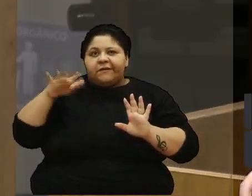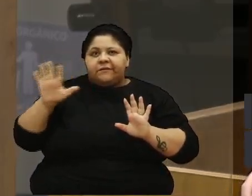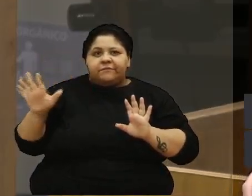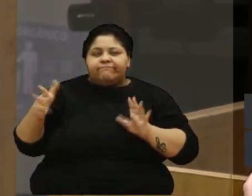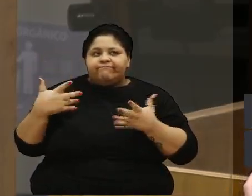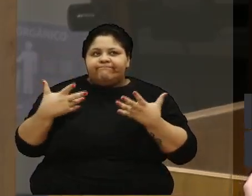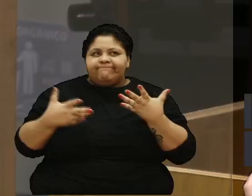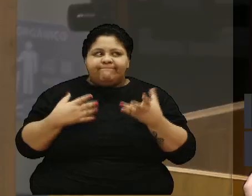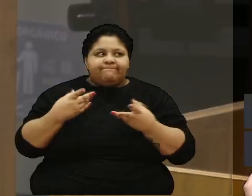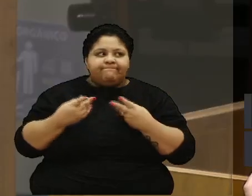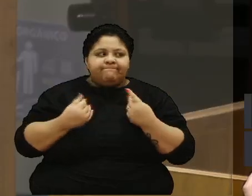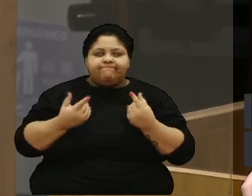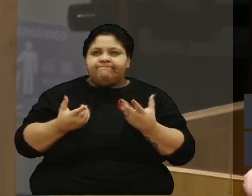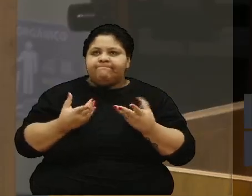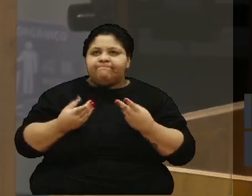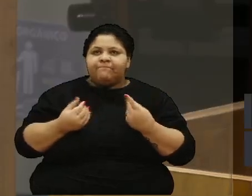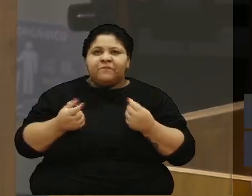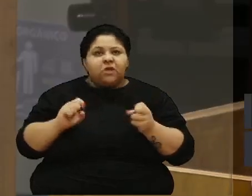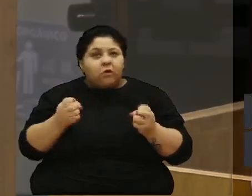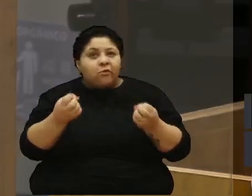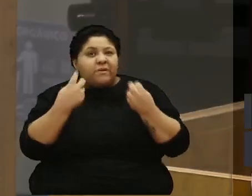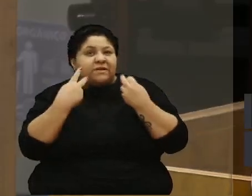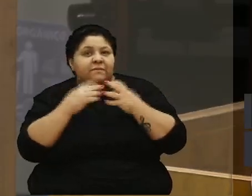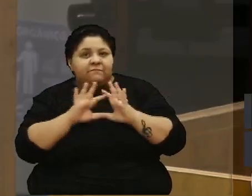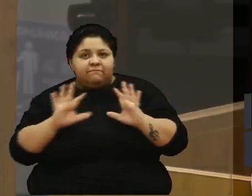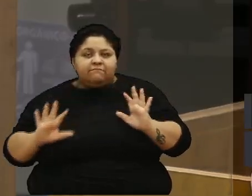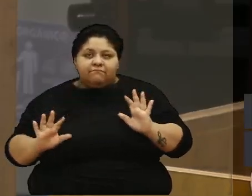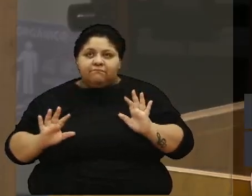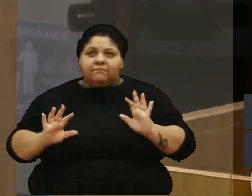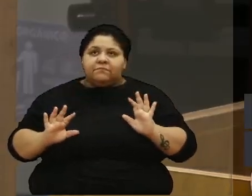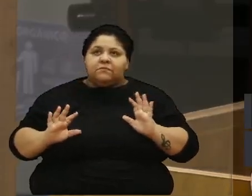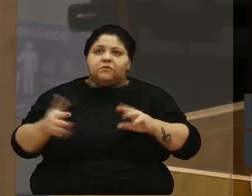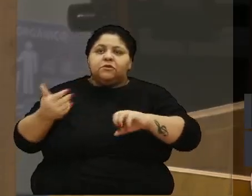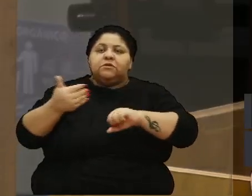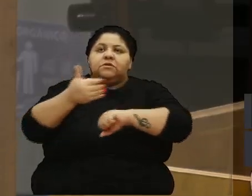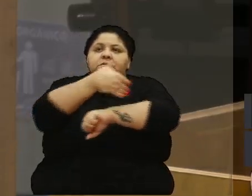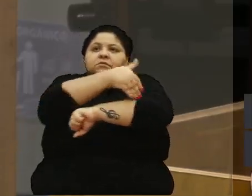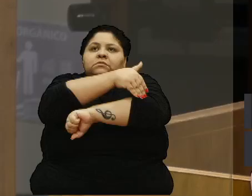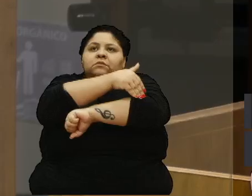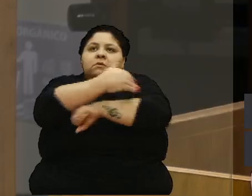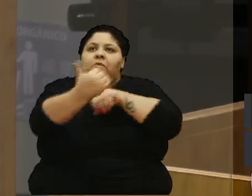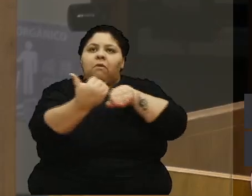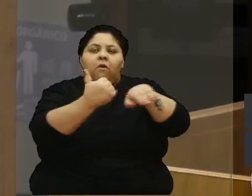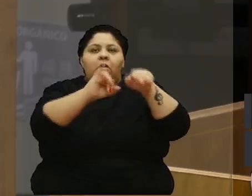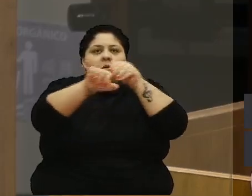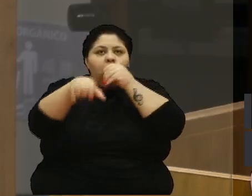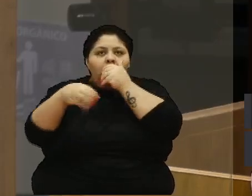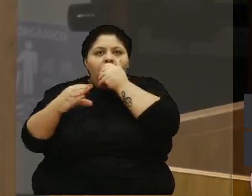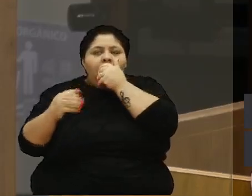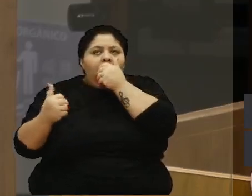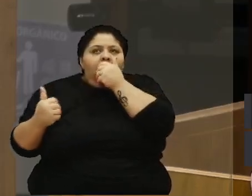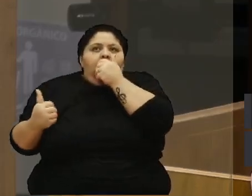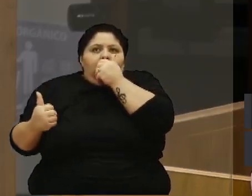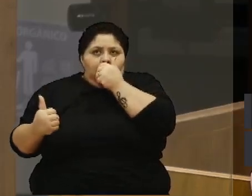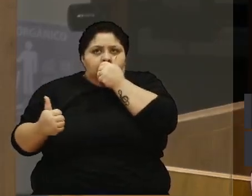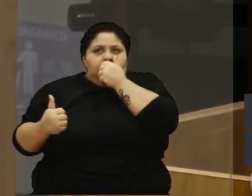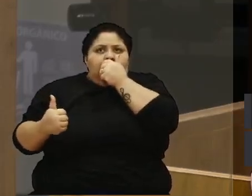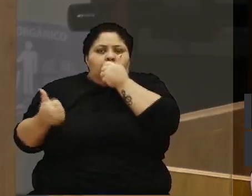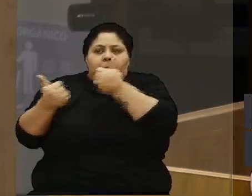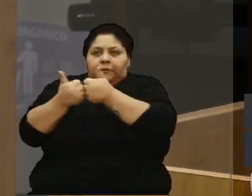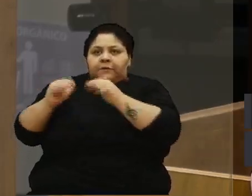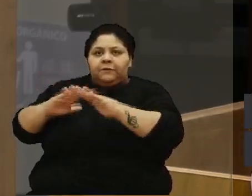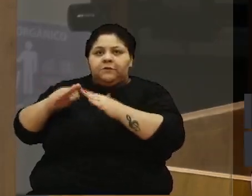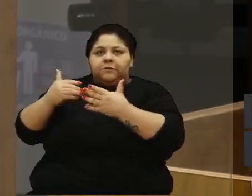por não verificar tão bem, que é a questão da Avenida Júlio, na altura do Cristóvão de Mendonça. Está